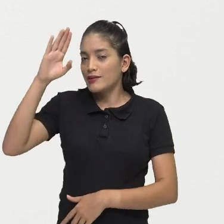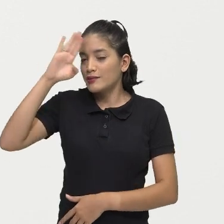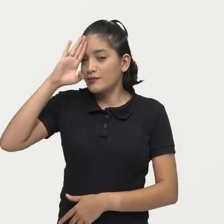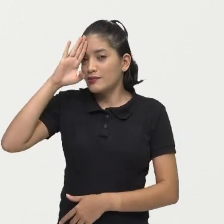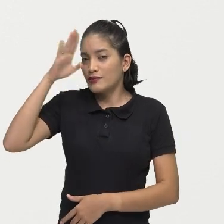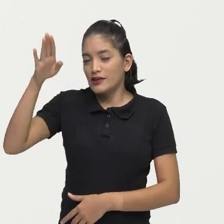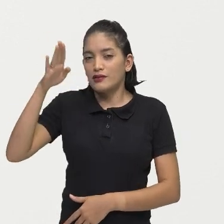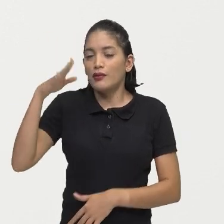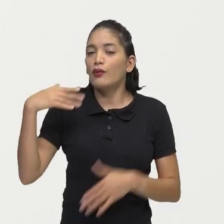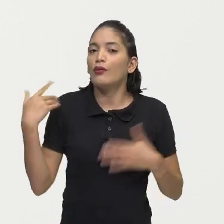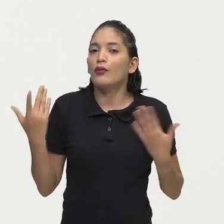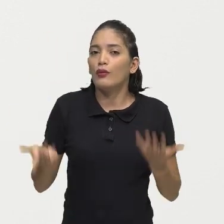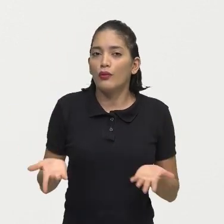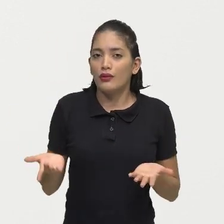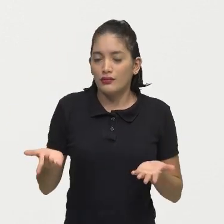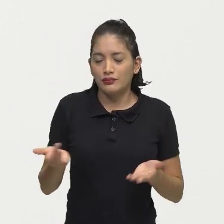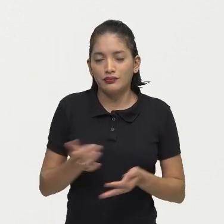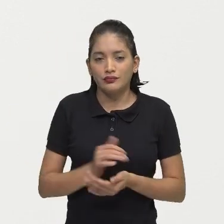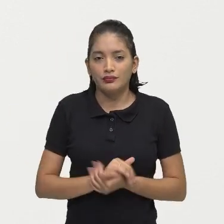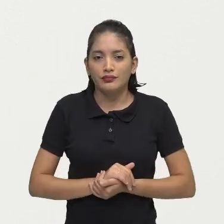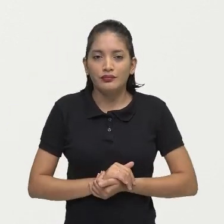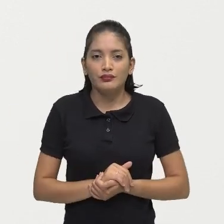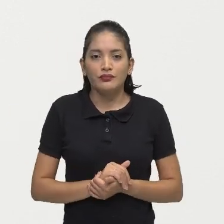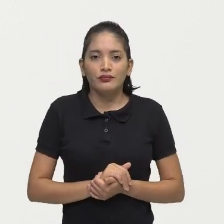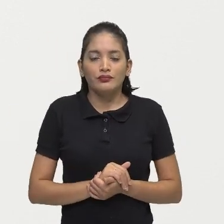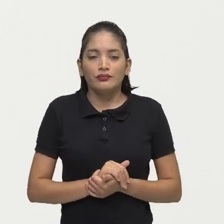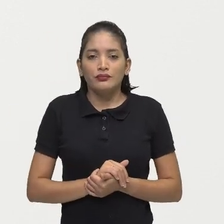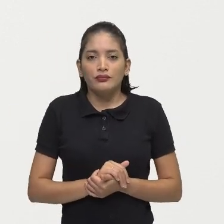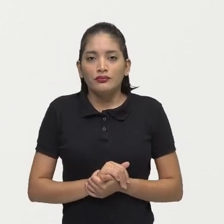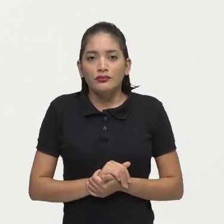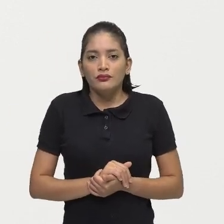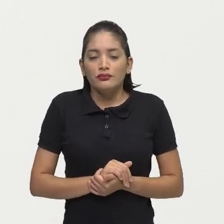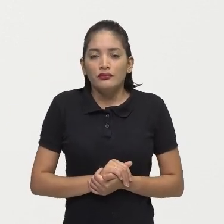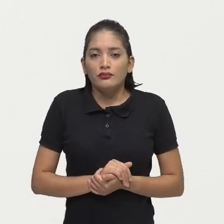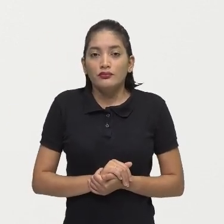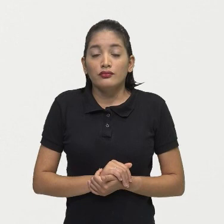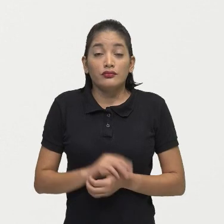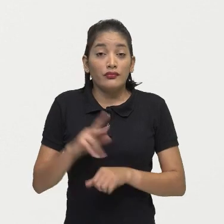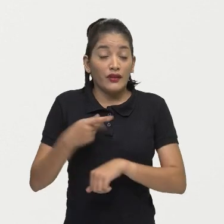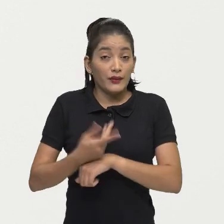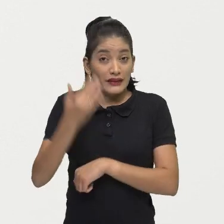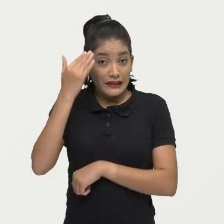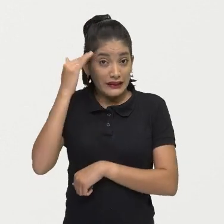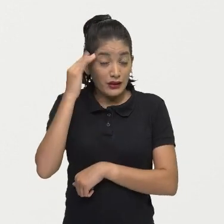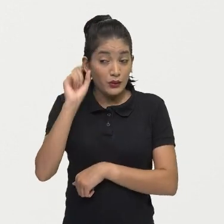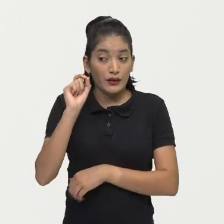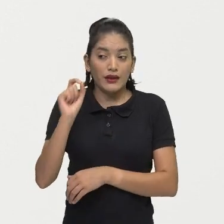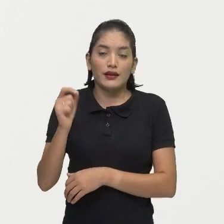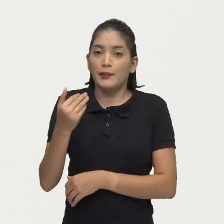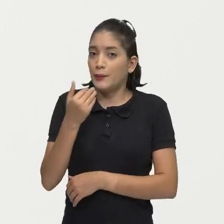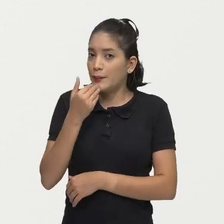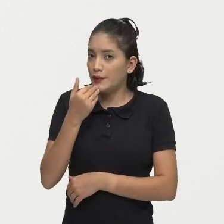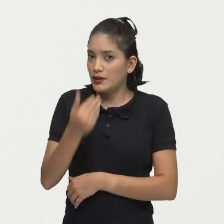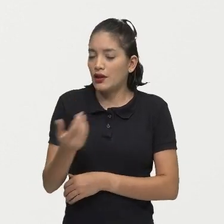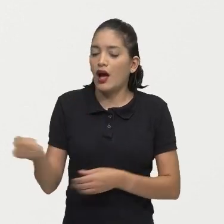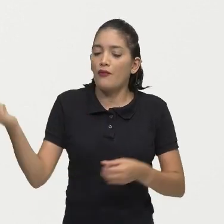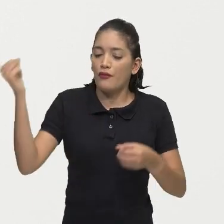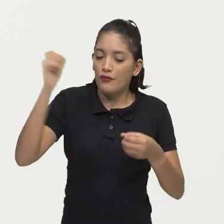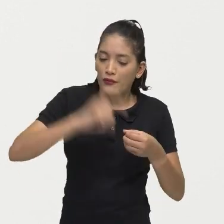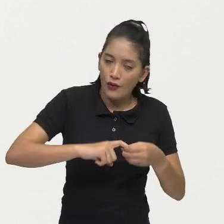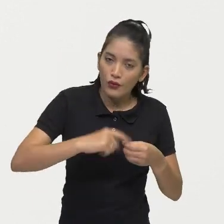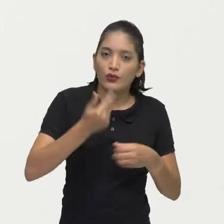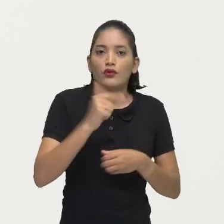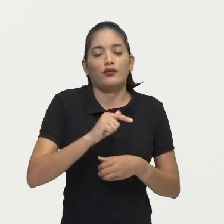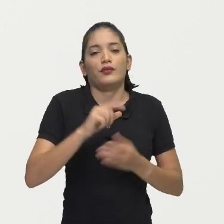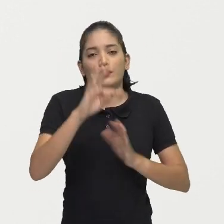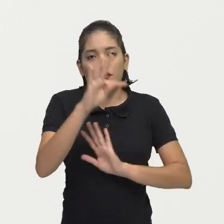ideia principal do texto. Depois que eu entendi o que está se pedindo aqui, o que é para fazer, eu volto para o texto.